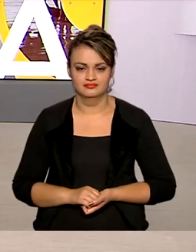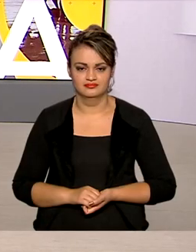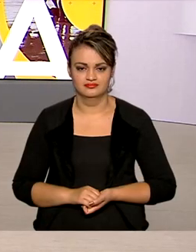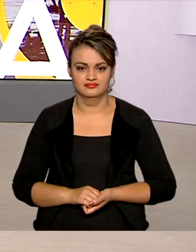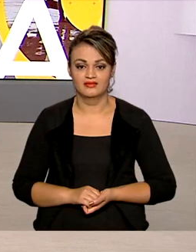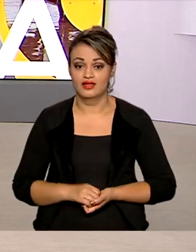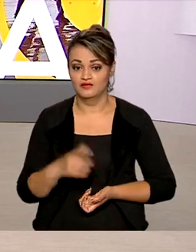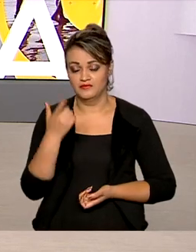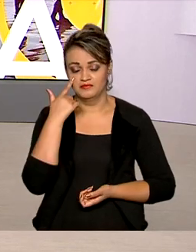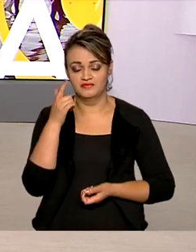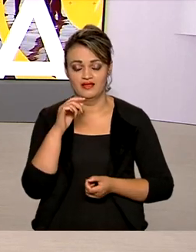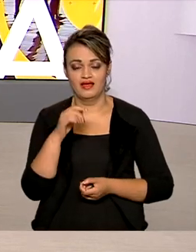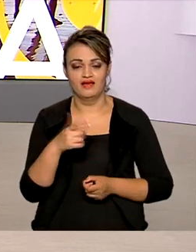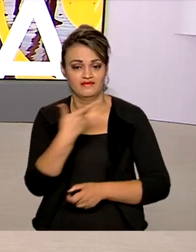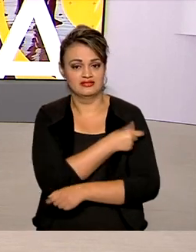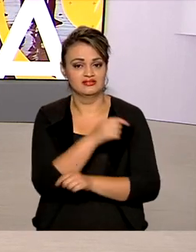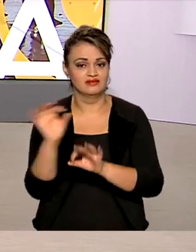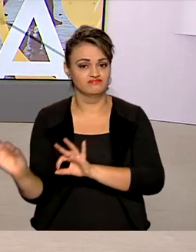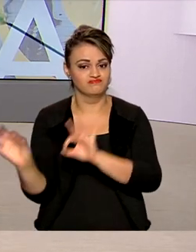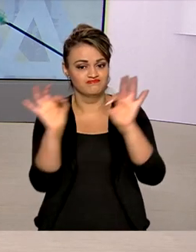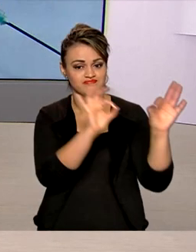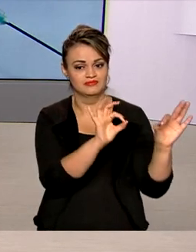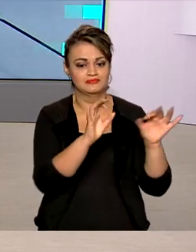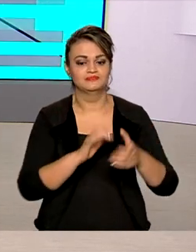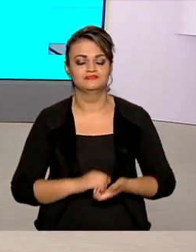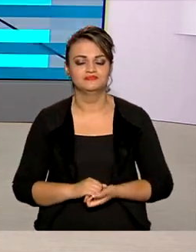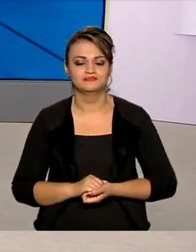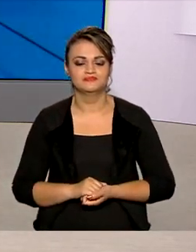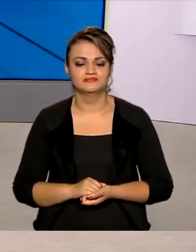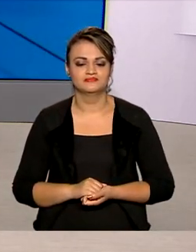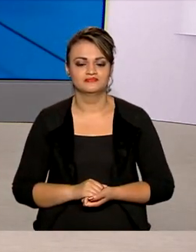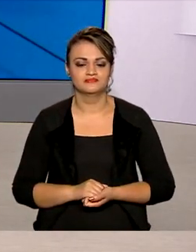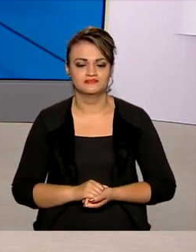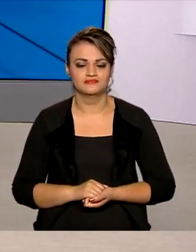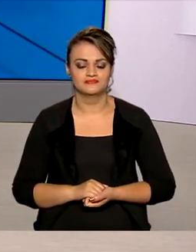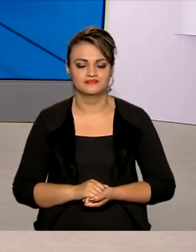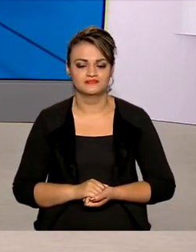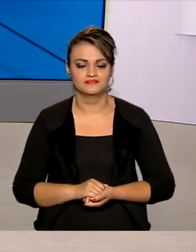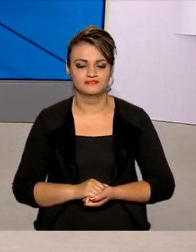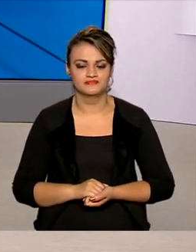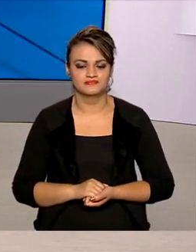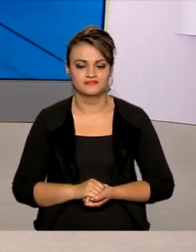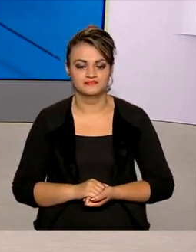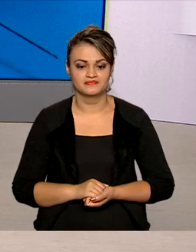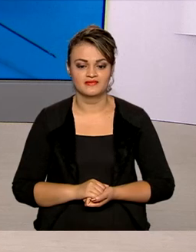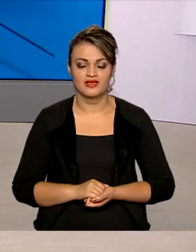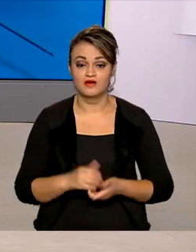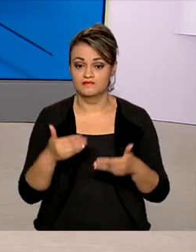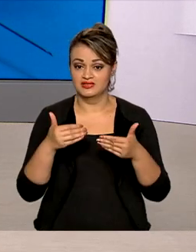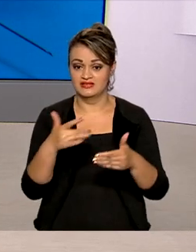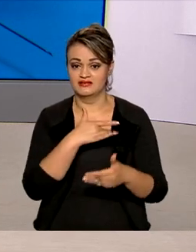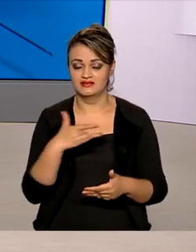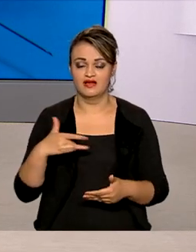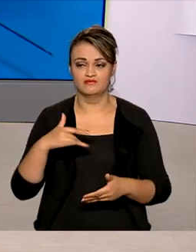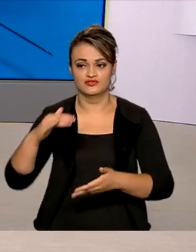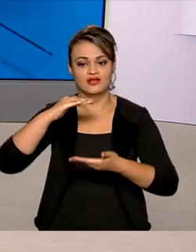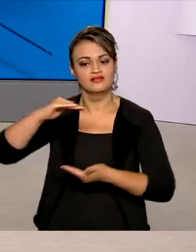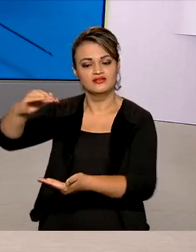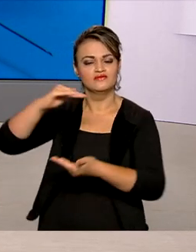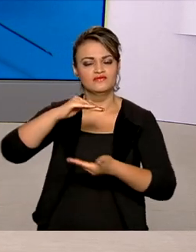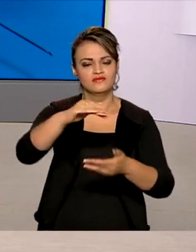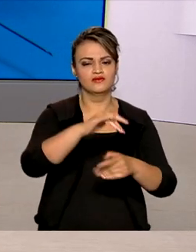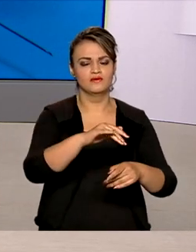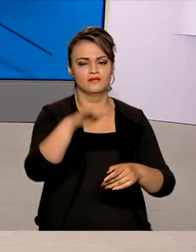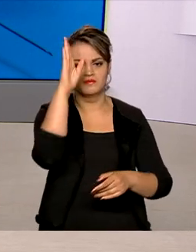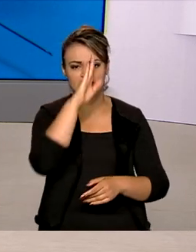vamos ela então como está vacinação contra o vírus no país acompanha os números comigo aqui no nosso telão Ministério da Saúde já distribui